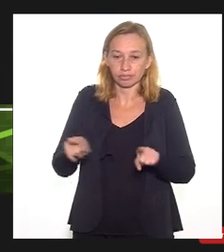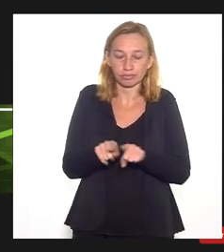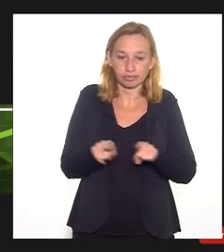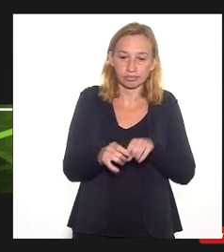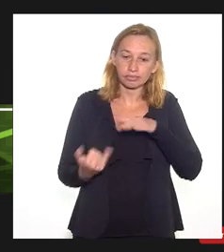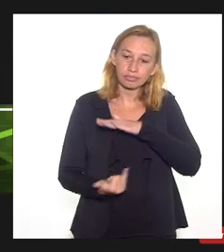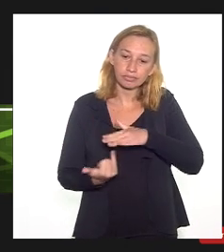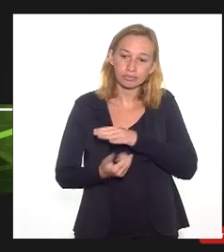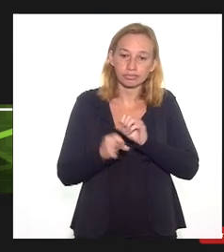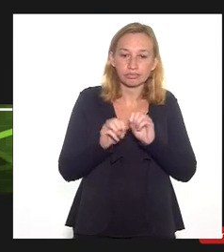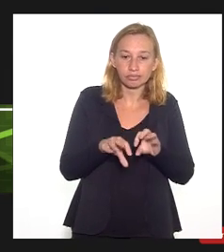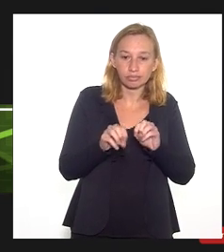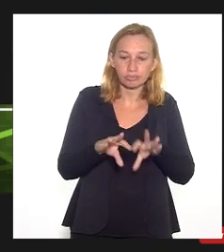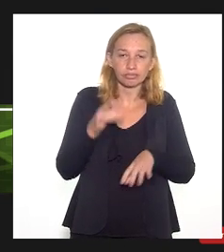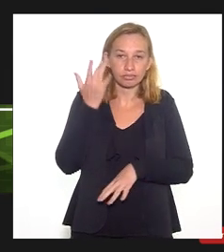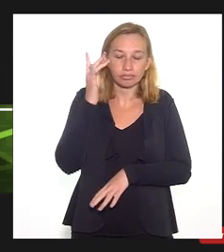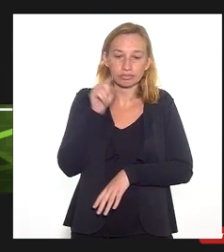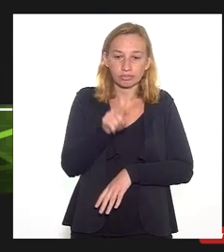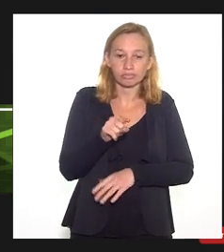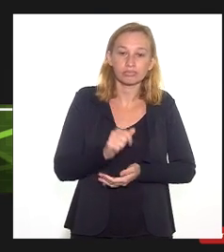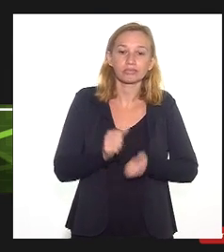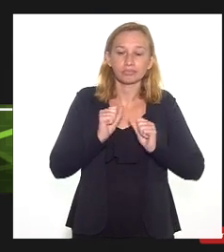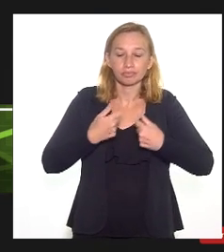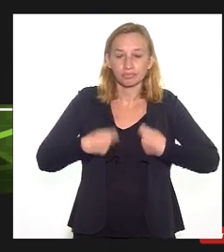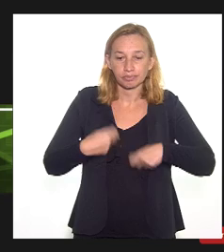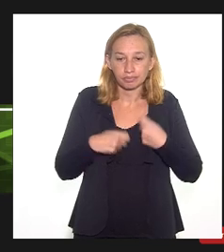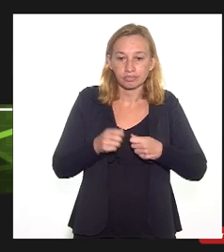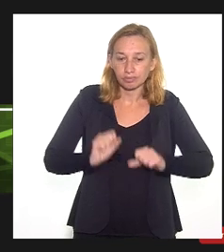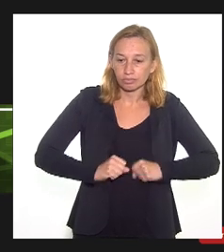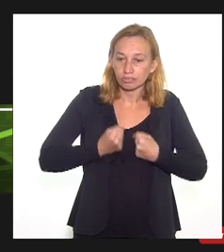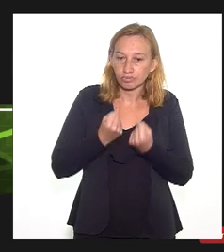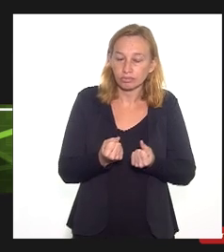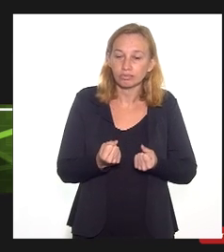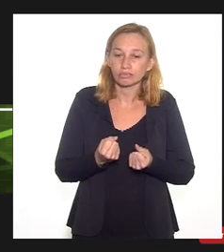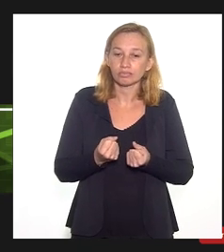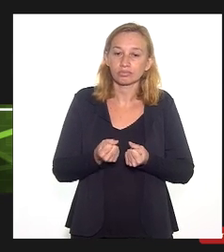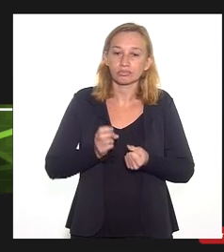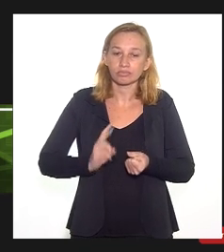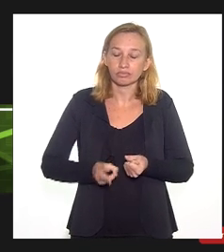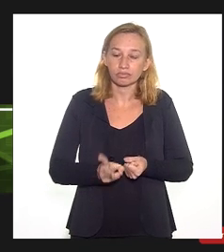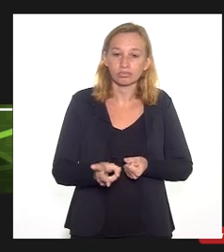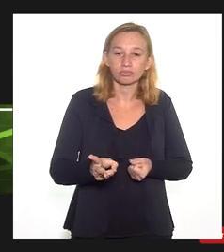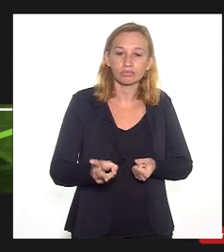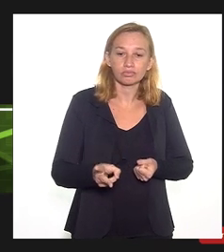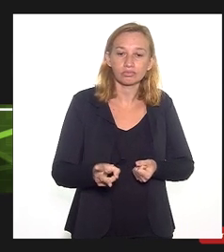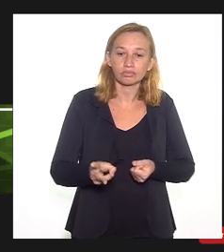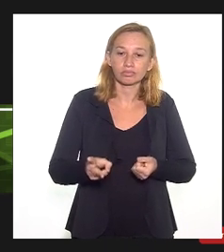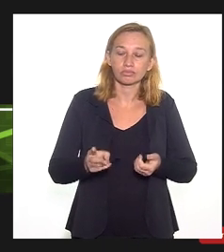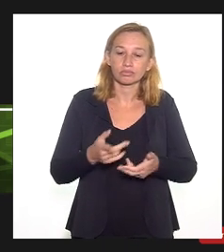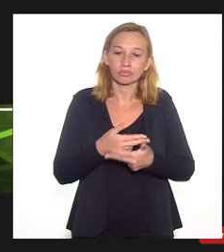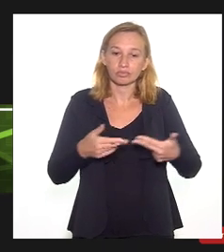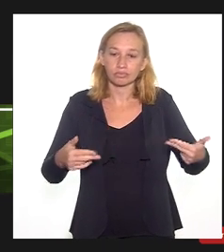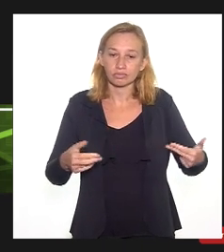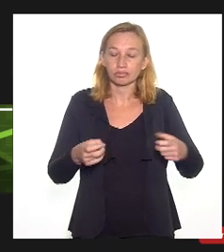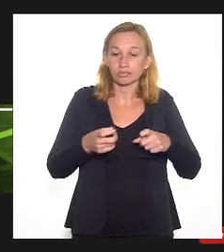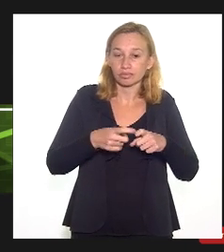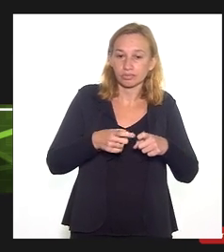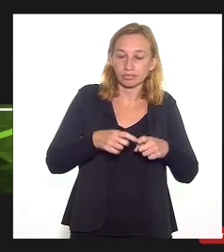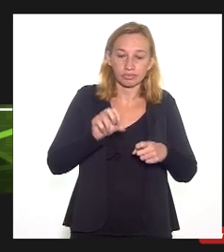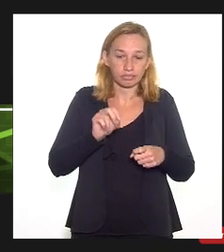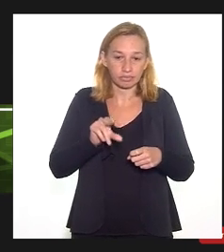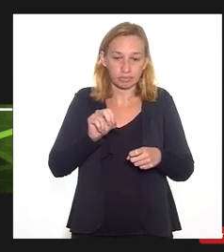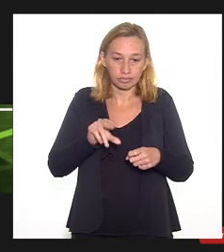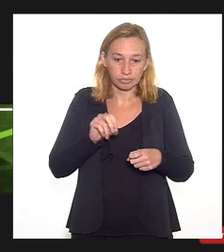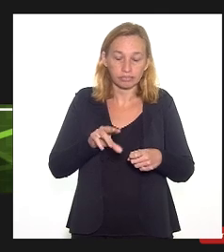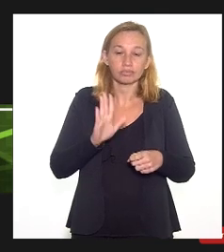ensino e acho que esse precisa ser um esforço que mantemos permanente diversos infectologistas pelo mundo já